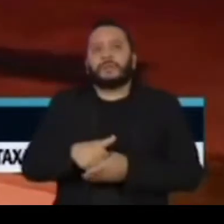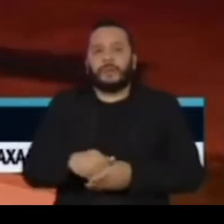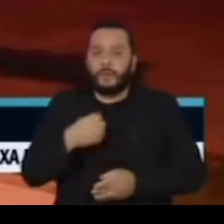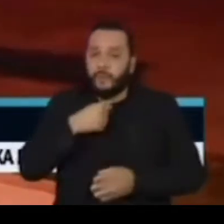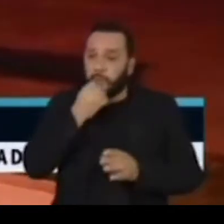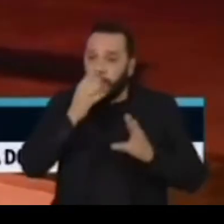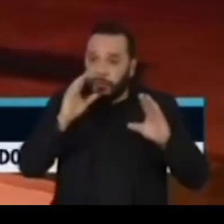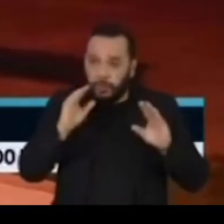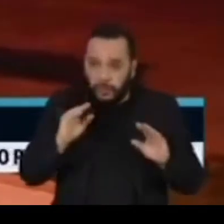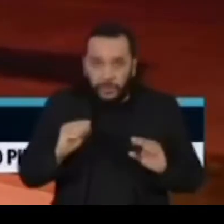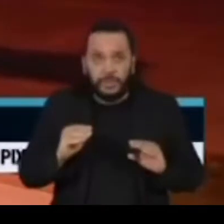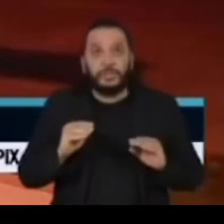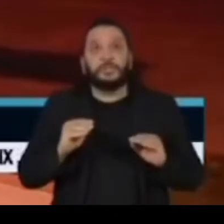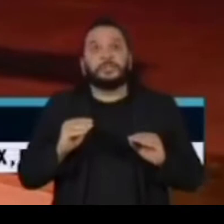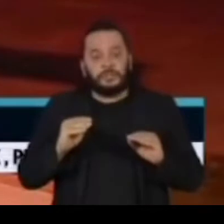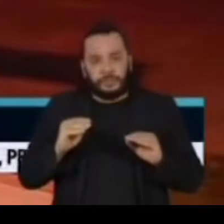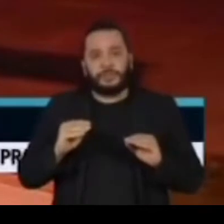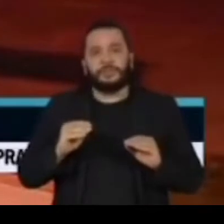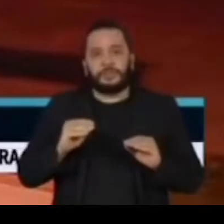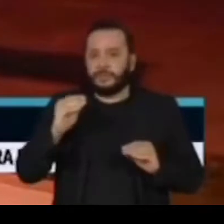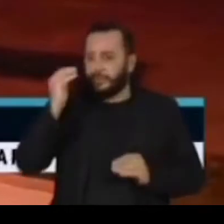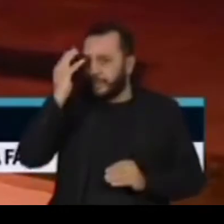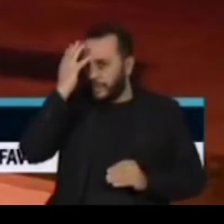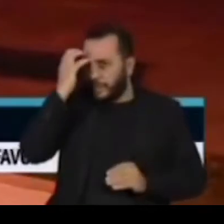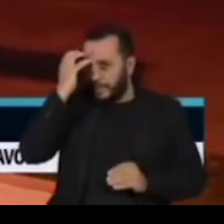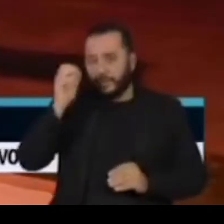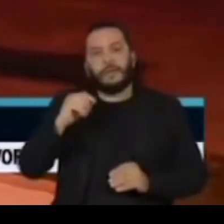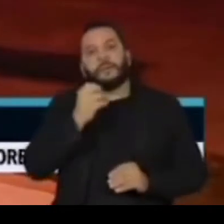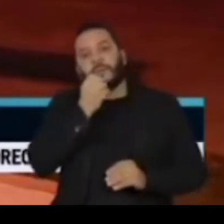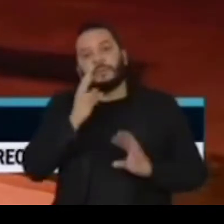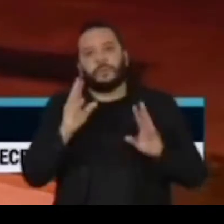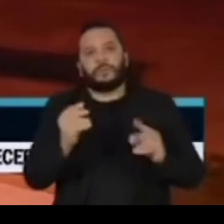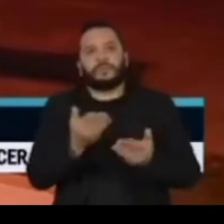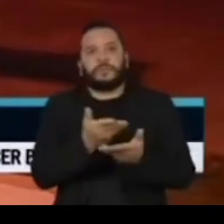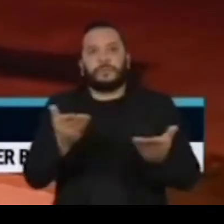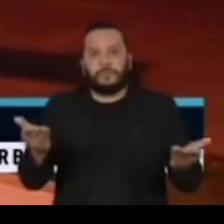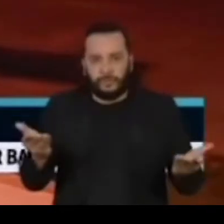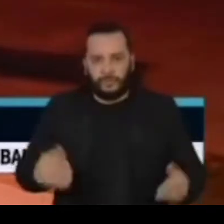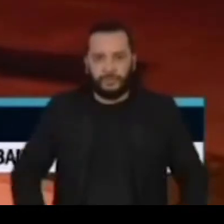Boa noite a todos. Boa noite, Ana. Boa noite a todos.